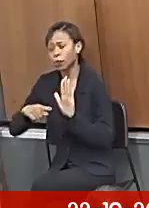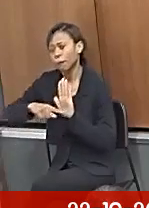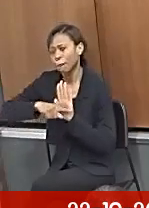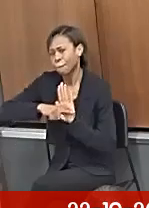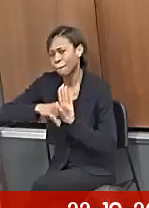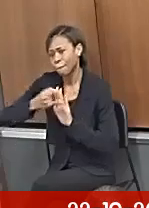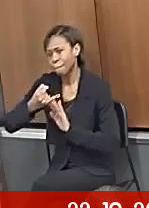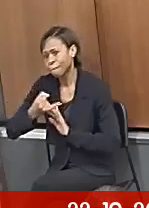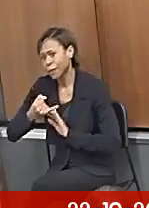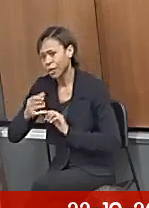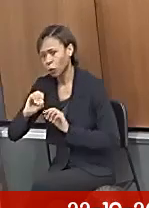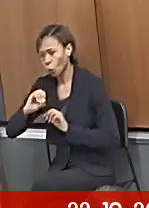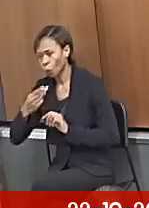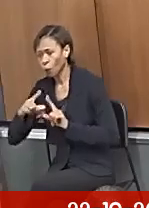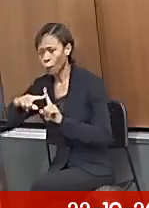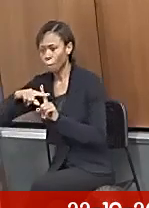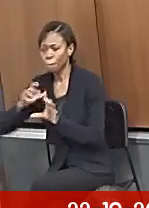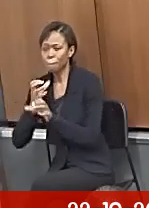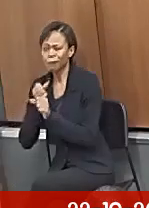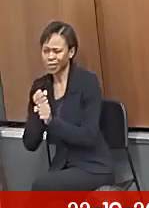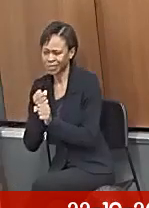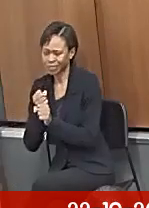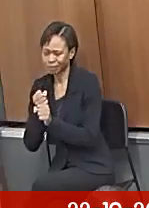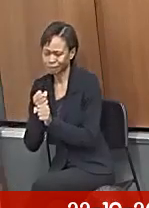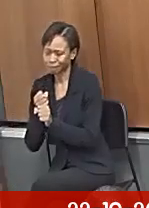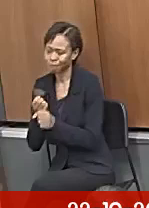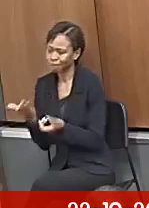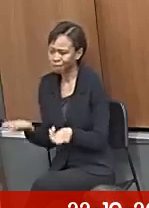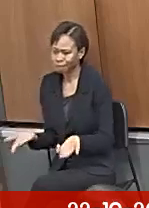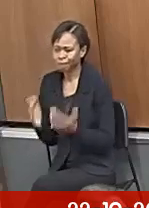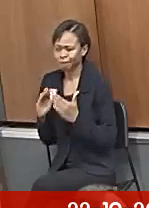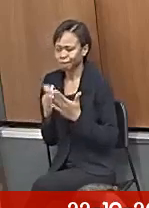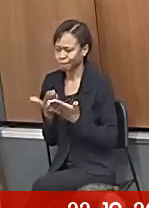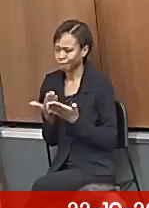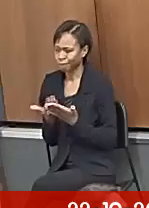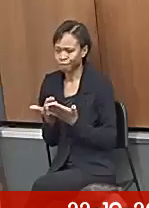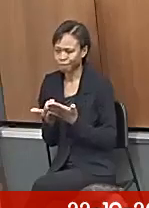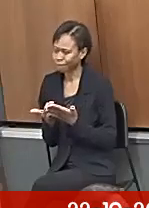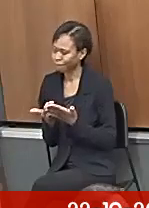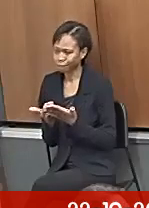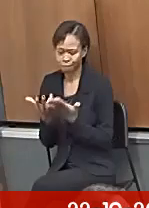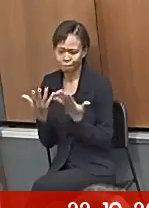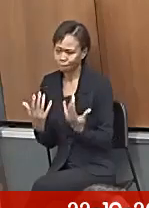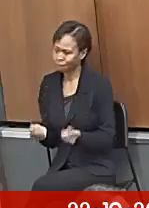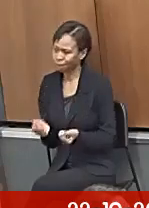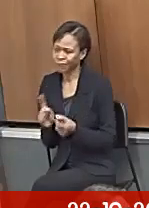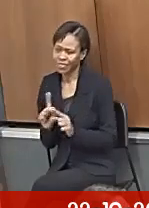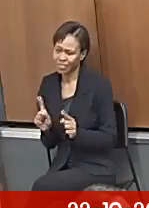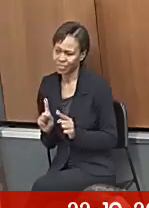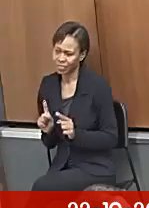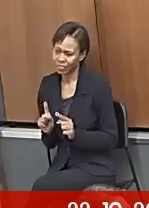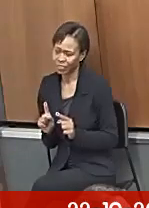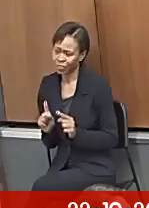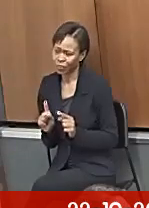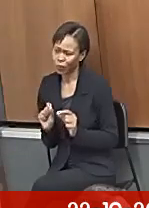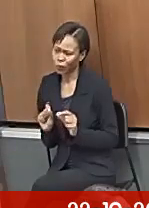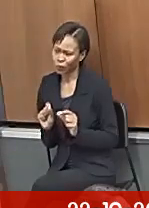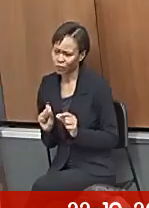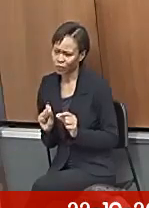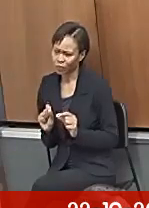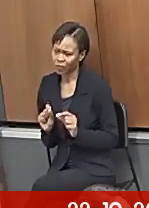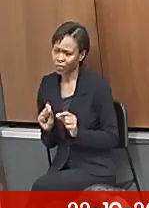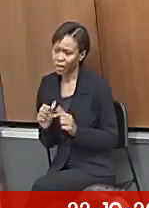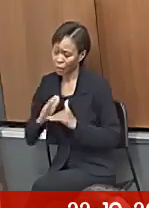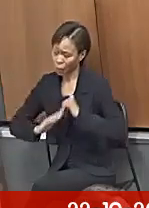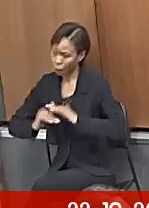e do que pode ser somar. E, assim, a escola abre mão de um ambiente propício para o desenvolvimento de habilidades fundamentais à vida em